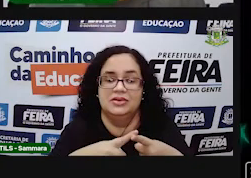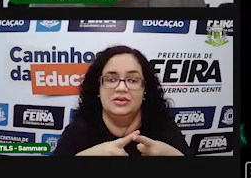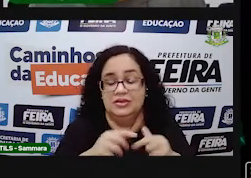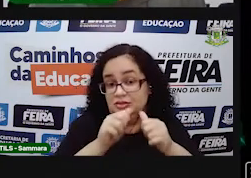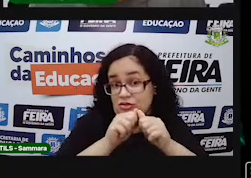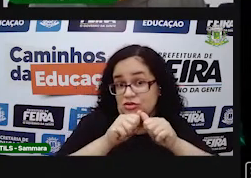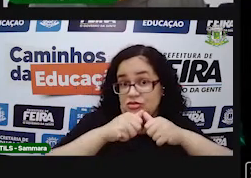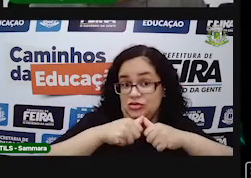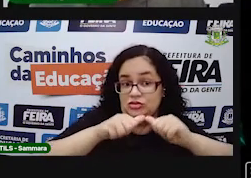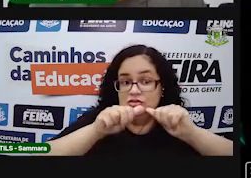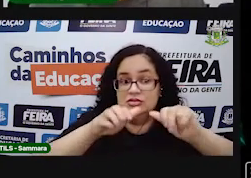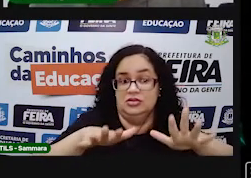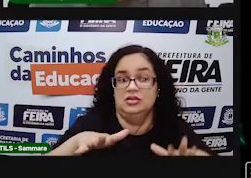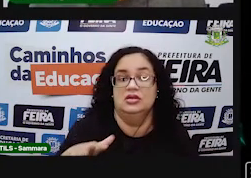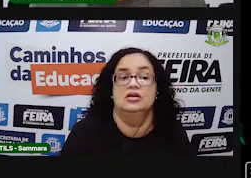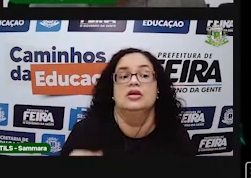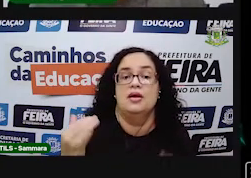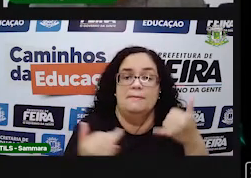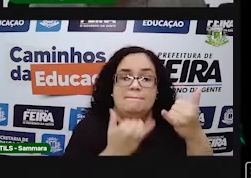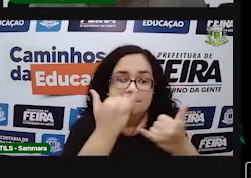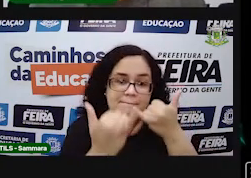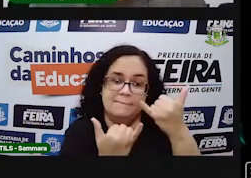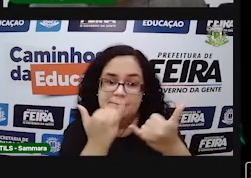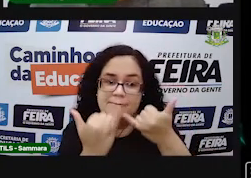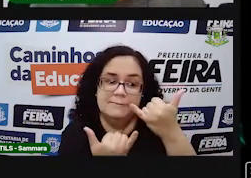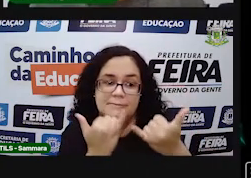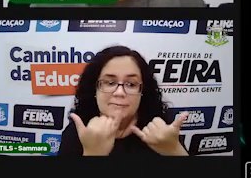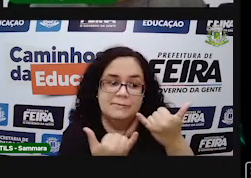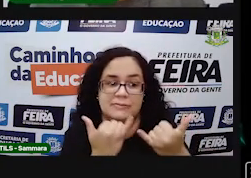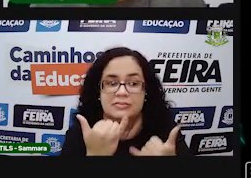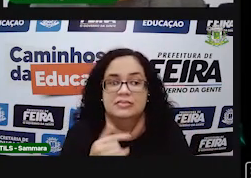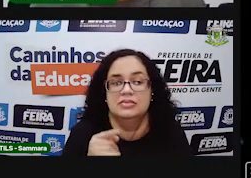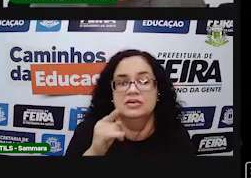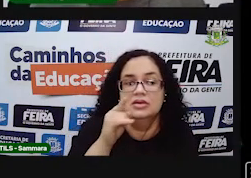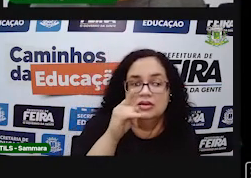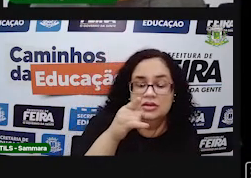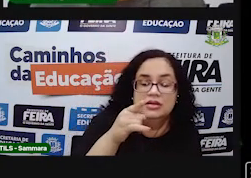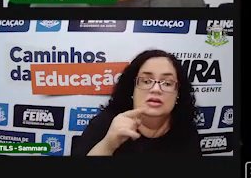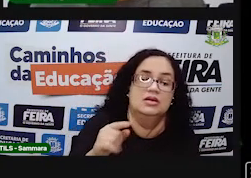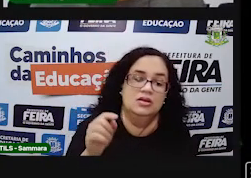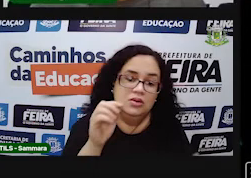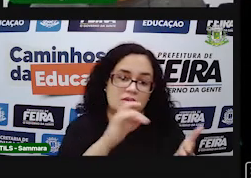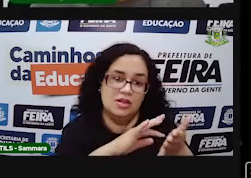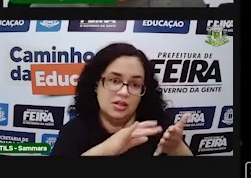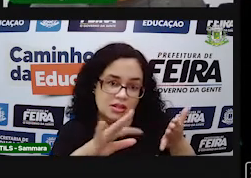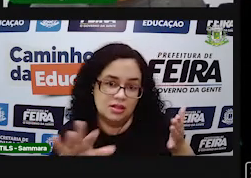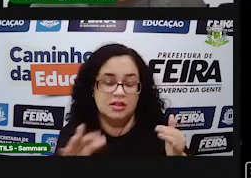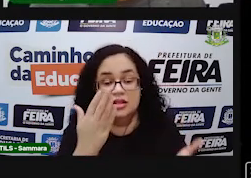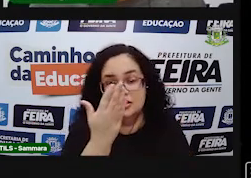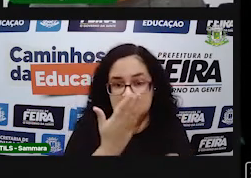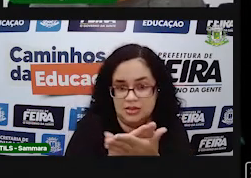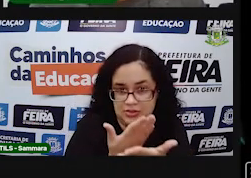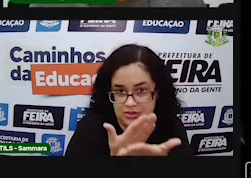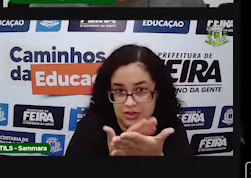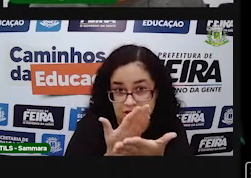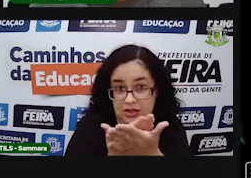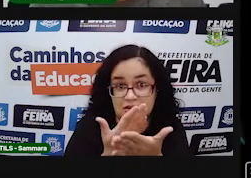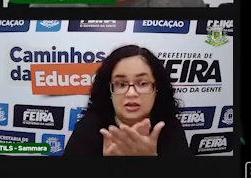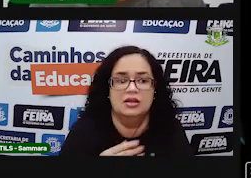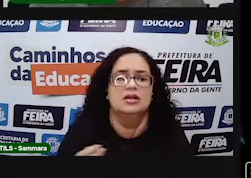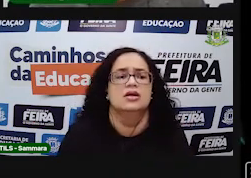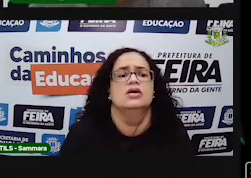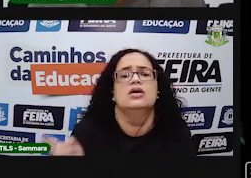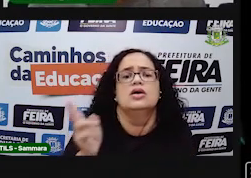Porque eu vou deixar aí para você jogar e se divertir com o link que vai estar aí na descrição dessa nossa